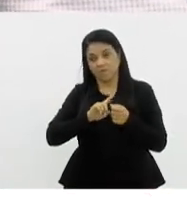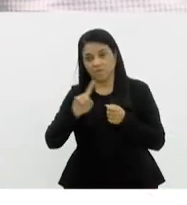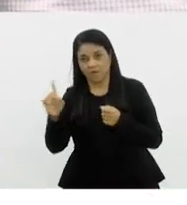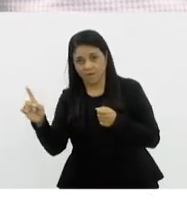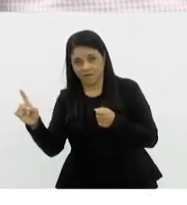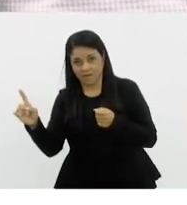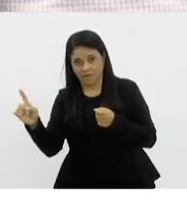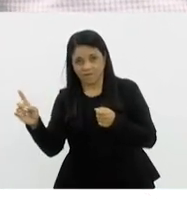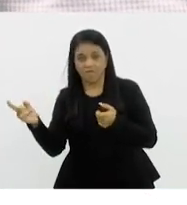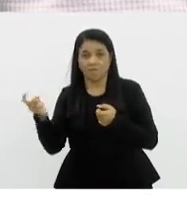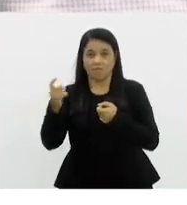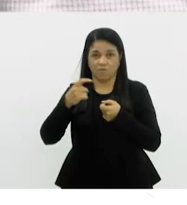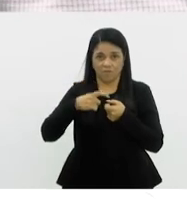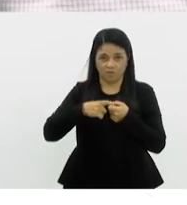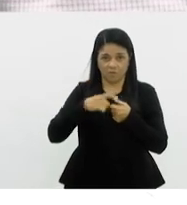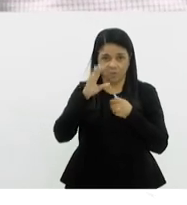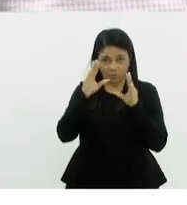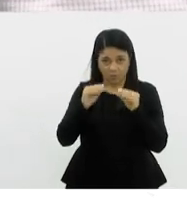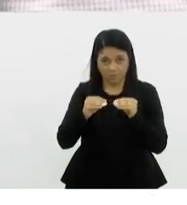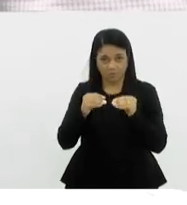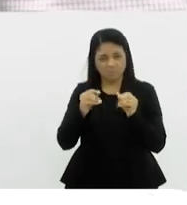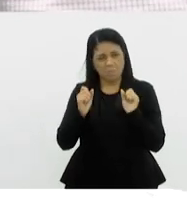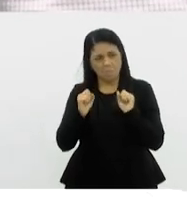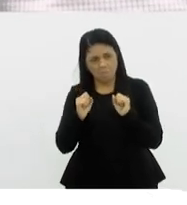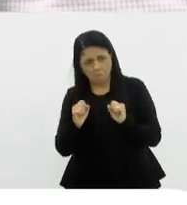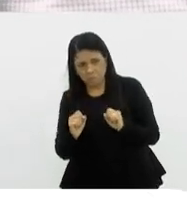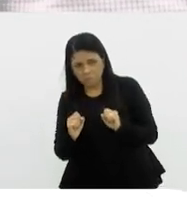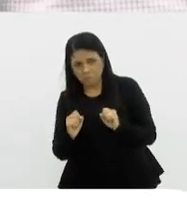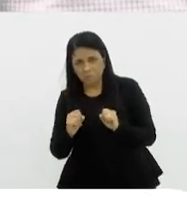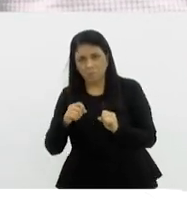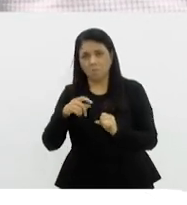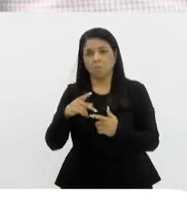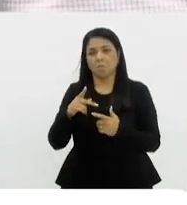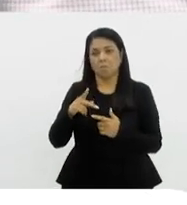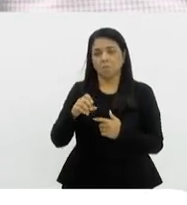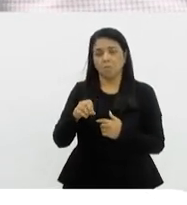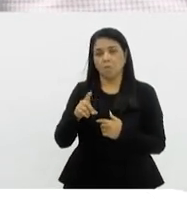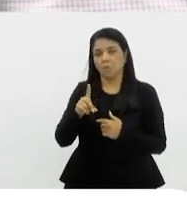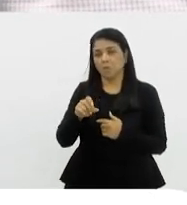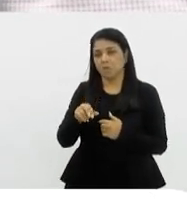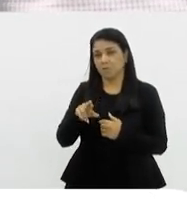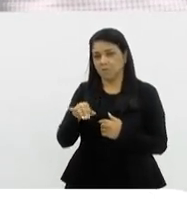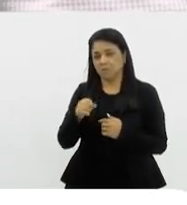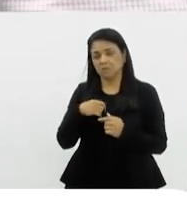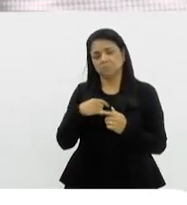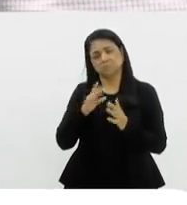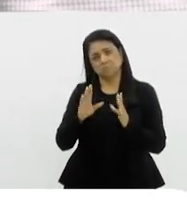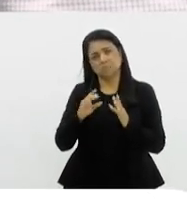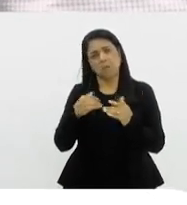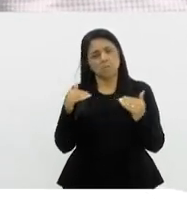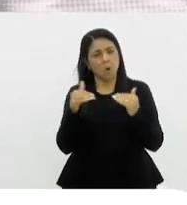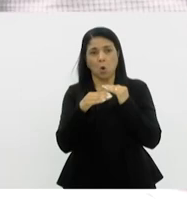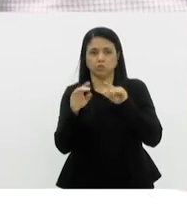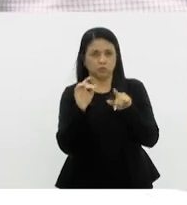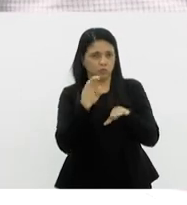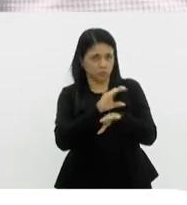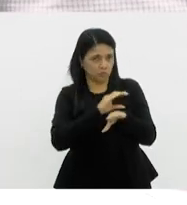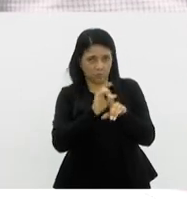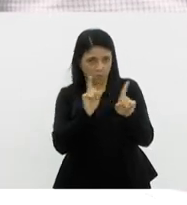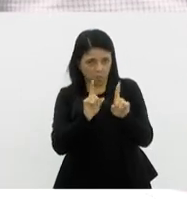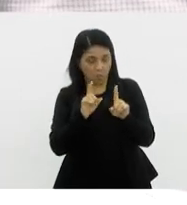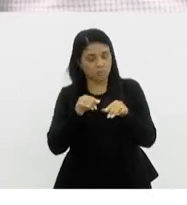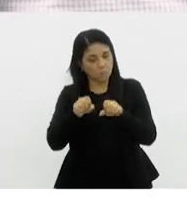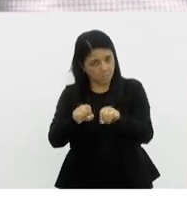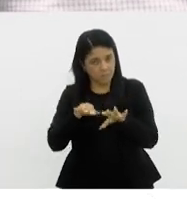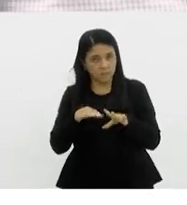Excelência poderia, mas isso pode ser, não é que seja constitucional, não. A gente pode depois emendar no plenário. Tá certo. Claro. Mas a ideia é o seguinte: que